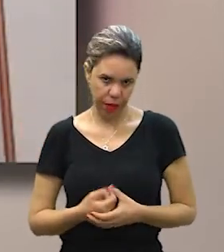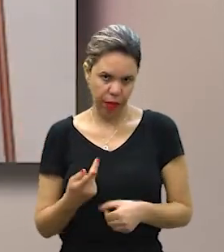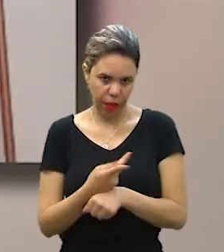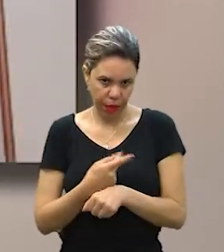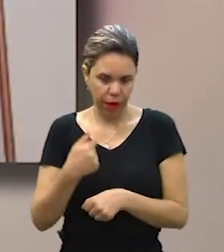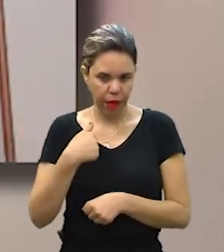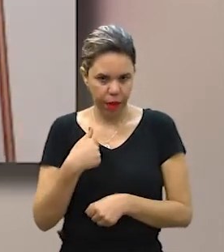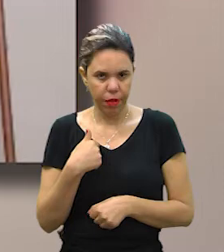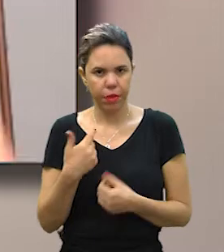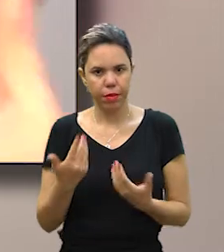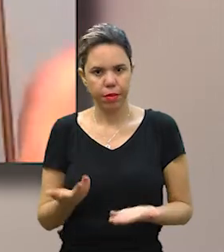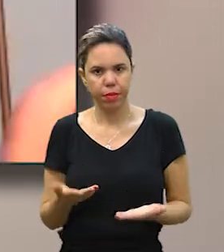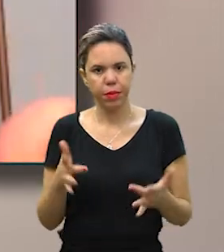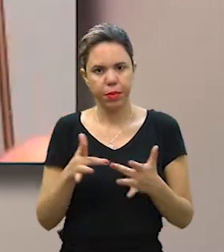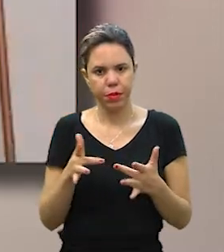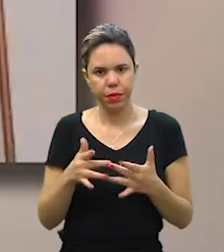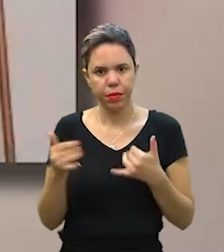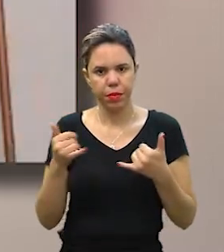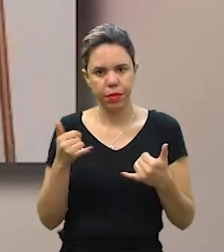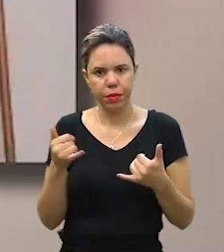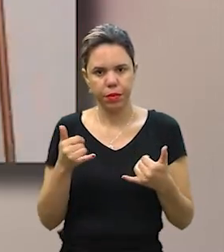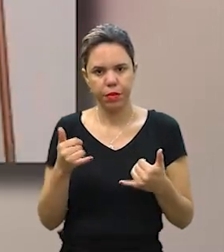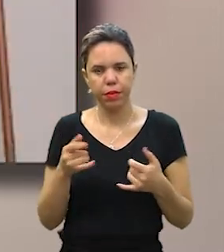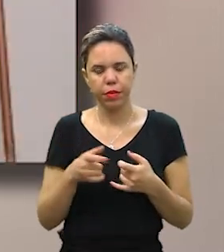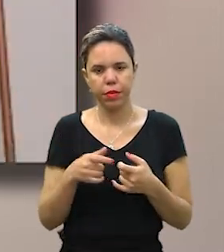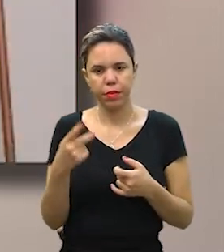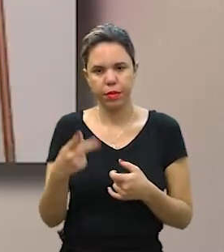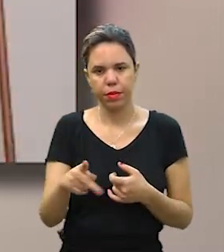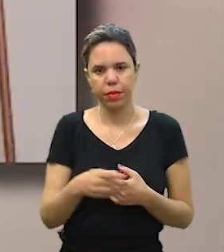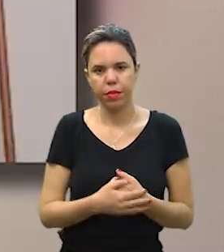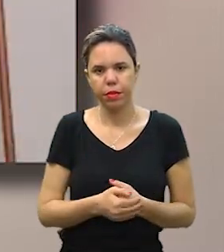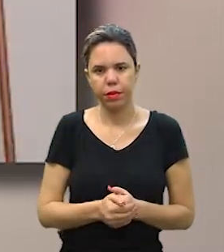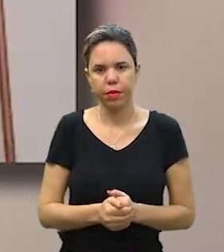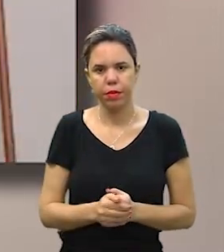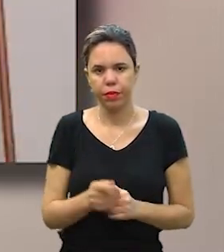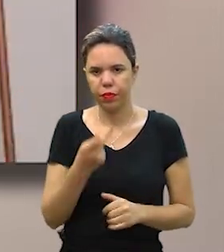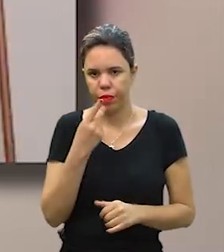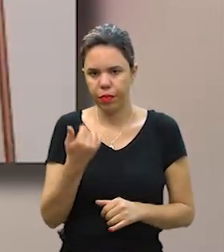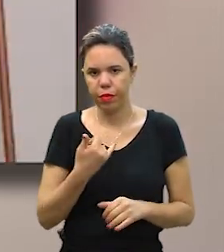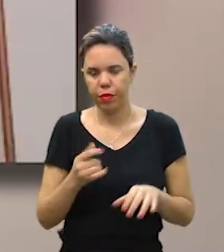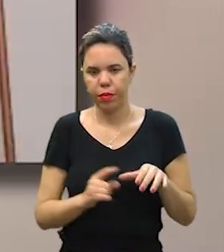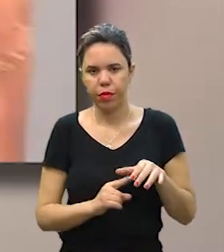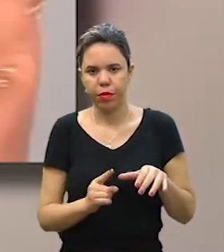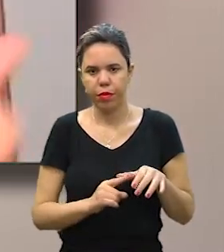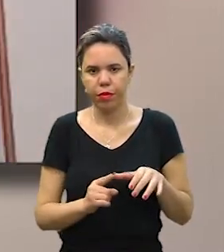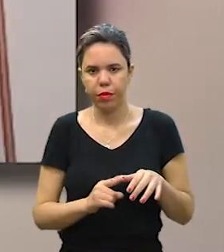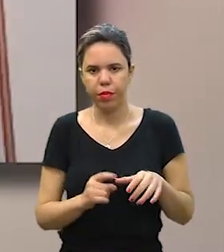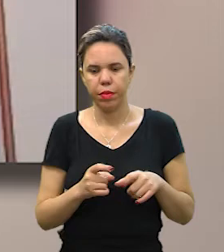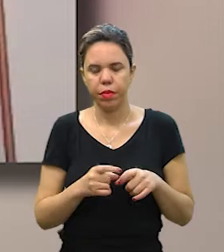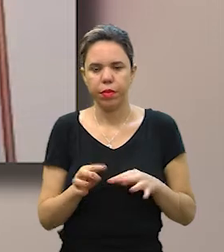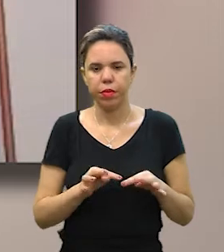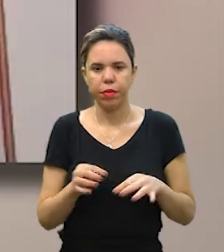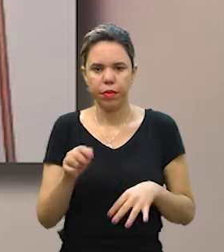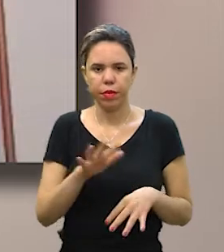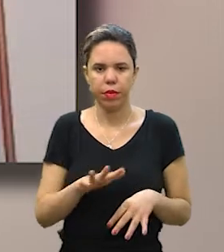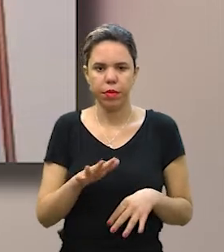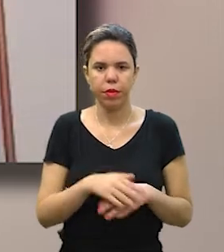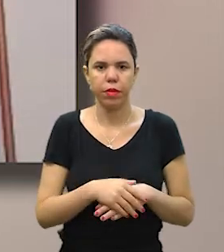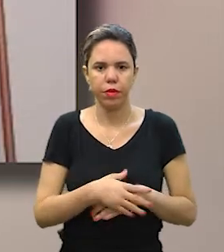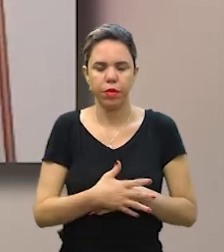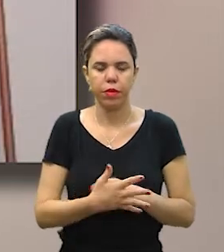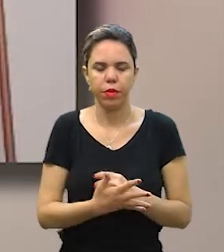me procure, entre em contato com o seu médico, isso eu falo dos meus pacientes, mas para os pediatras em